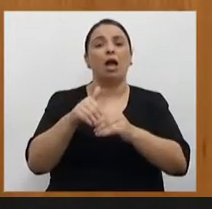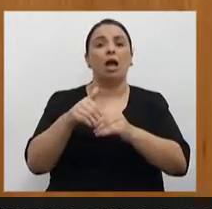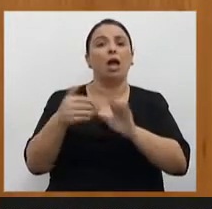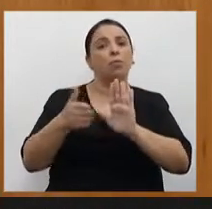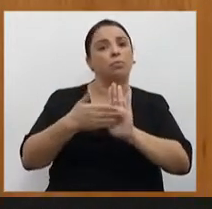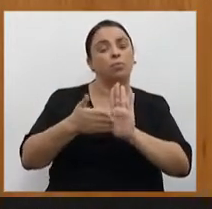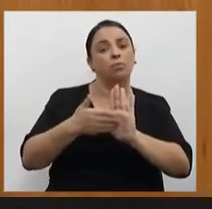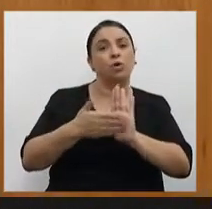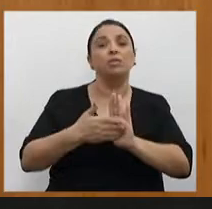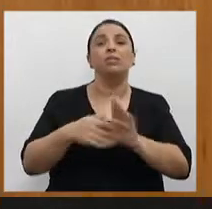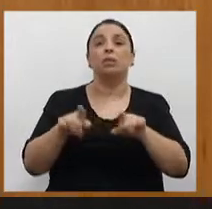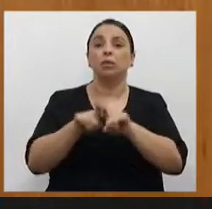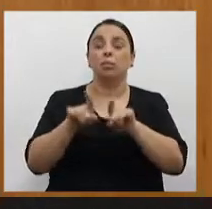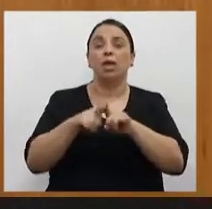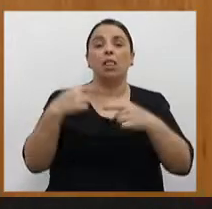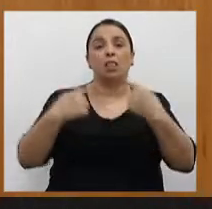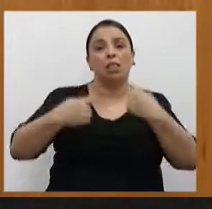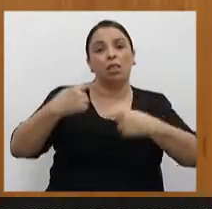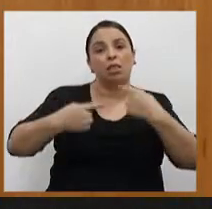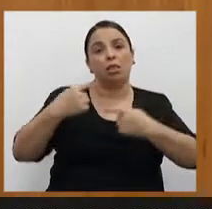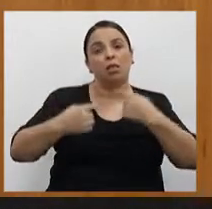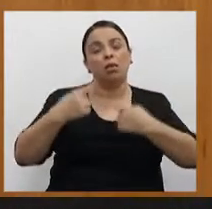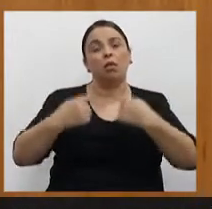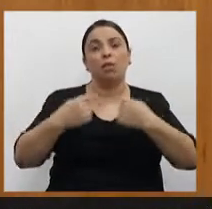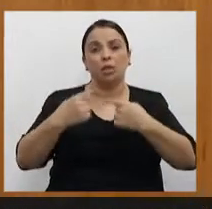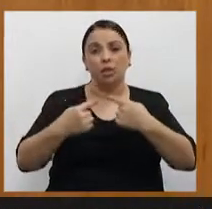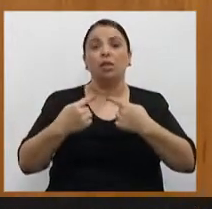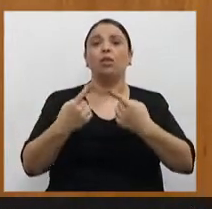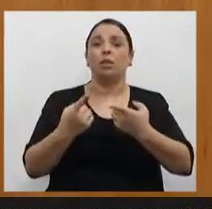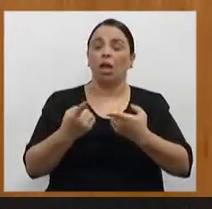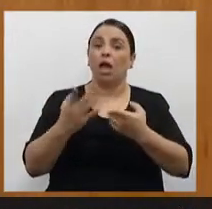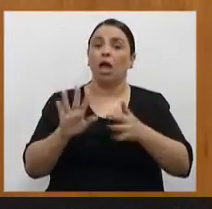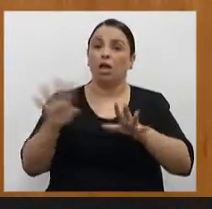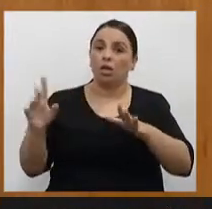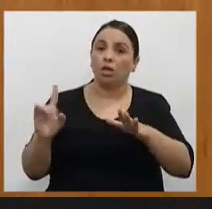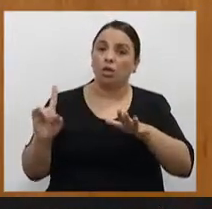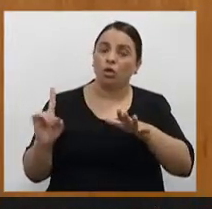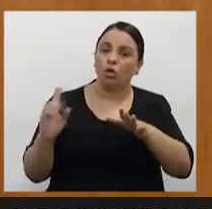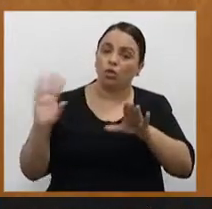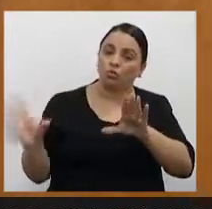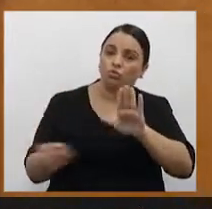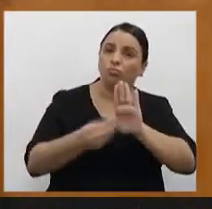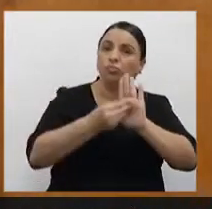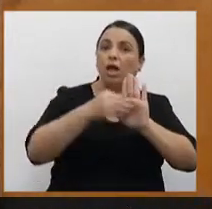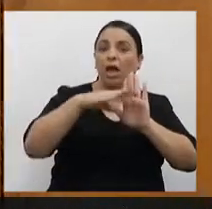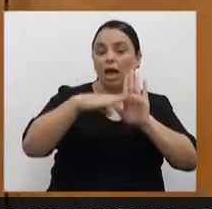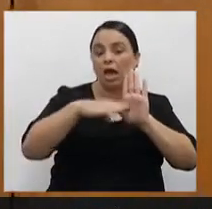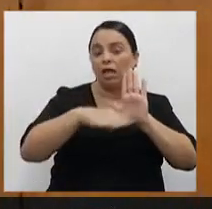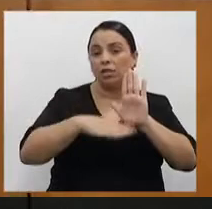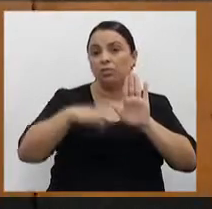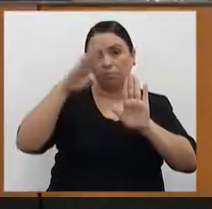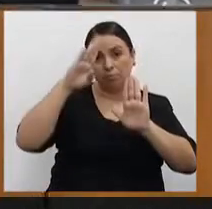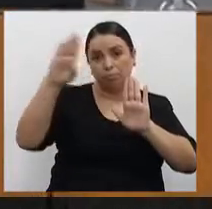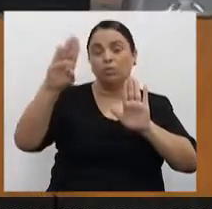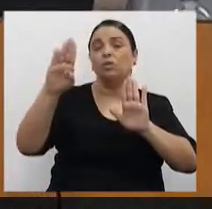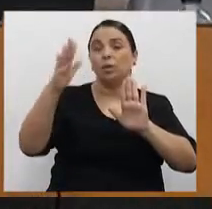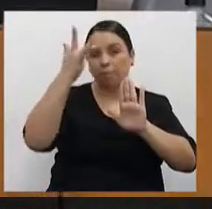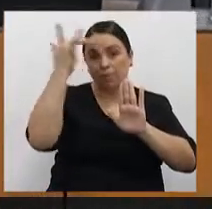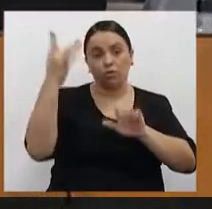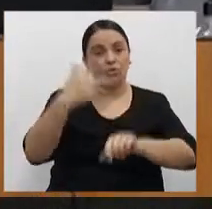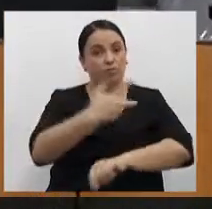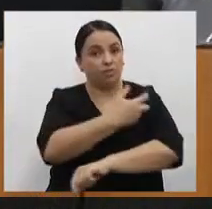pública a inclusão na lista de prioridades na vacinação contra a Covid-19 das pessoas